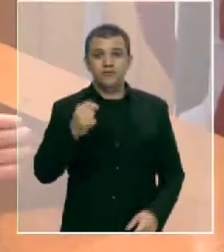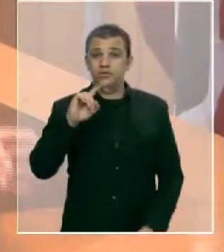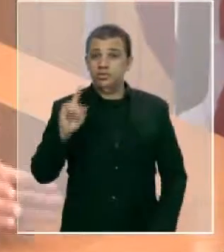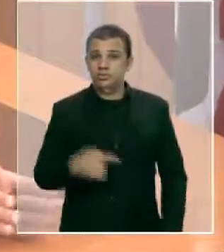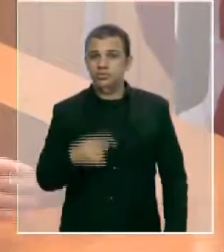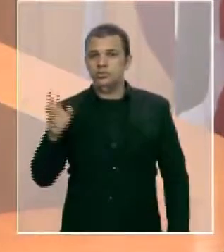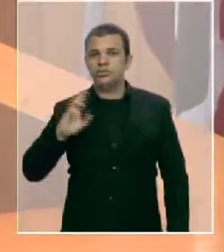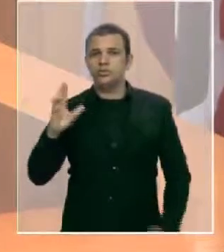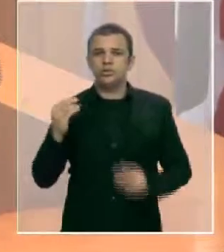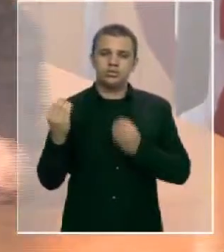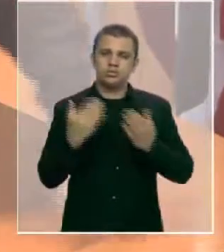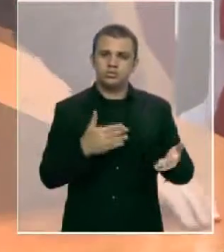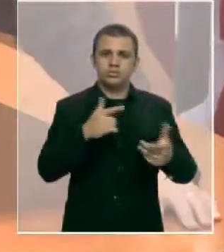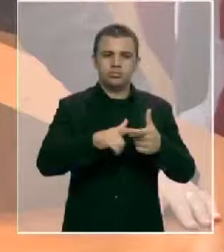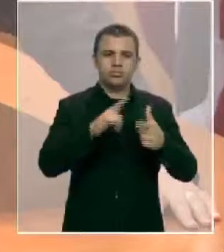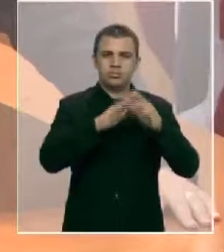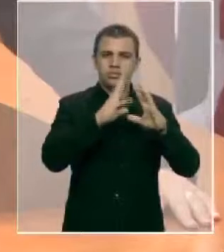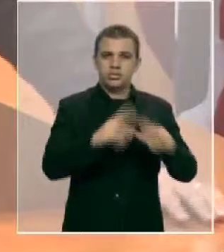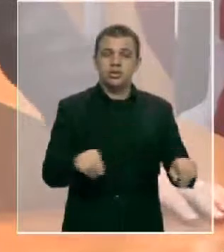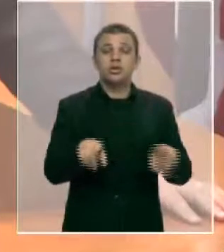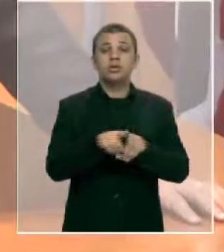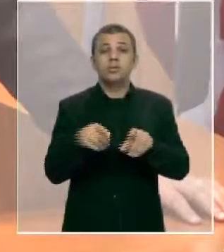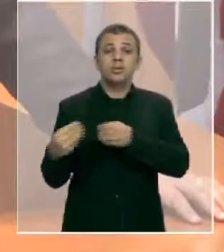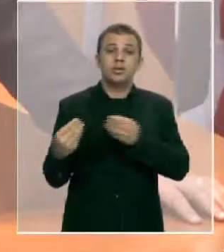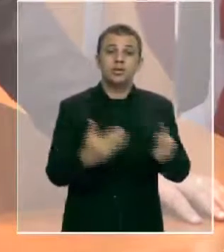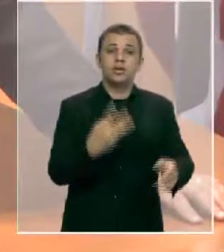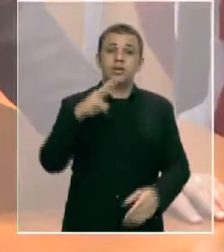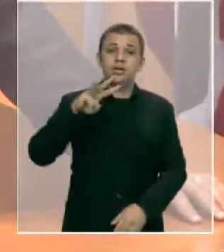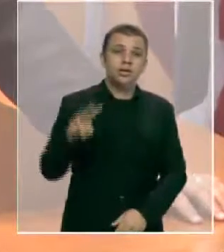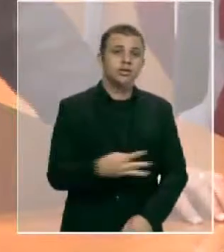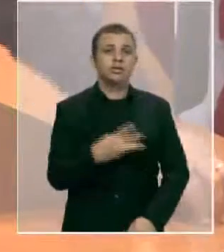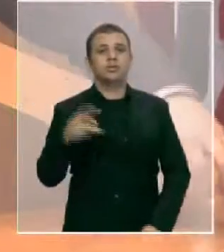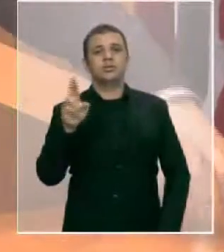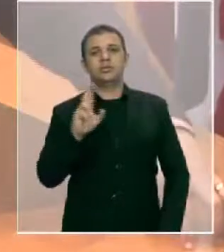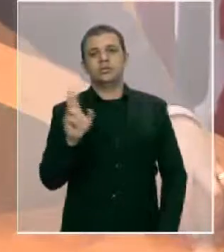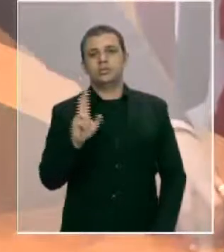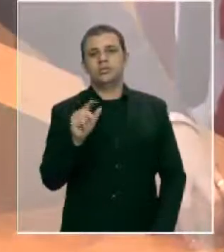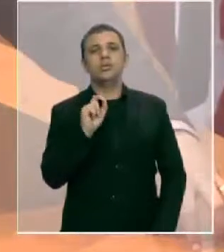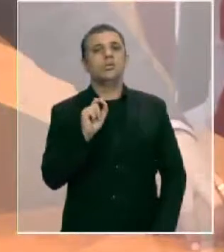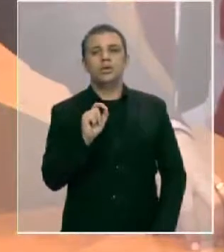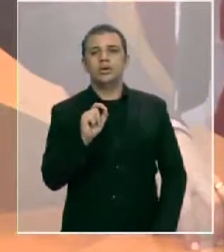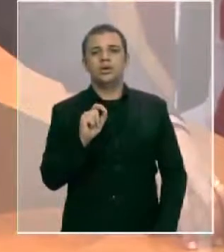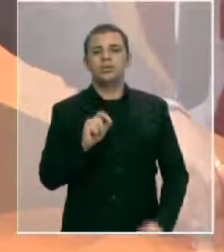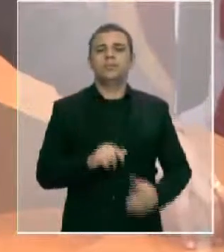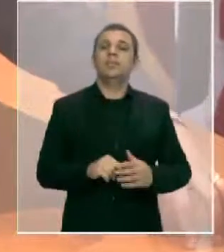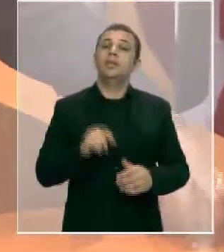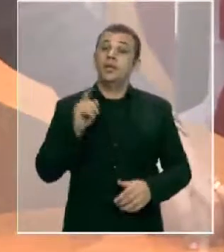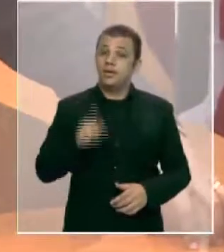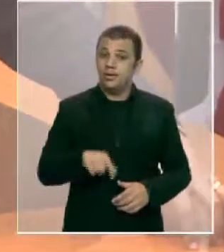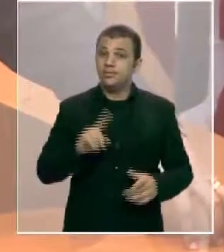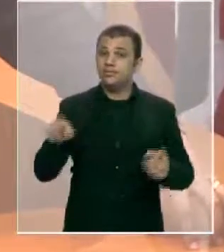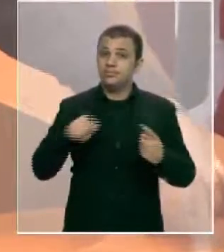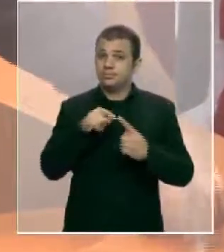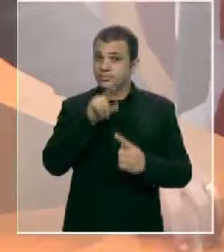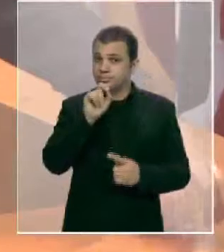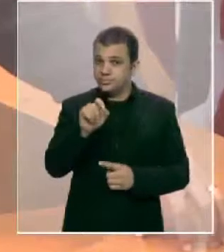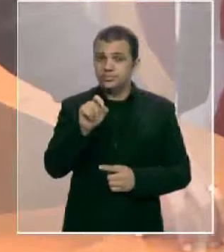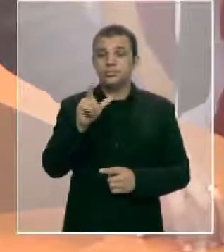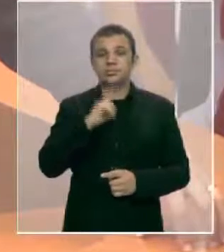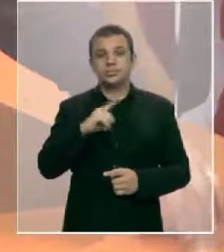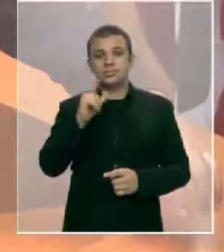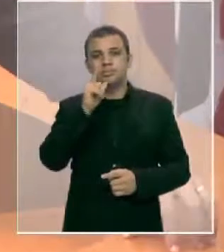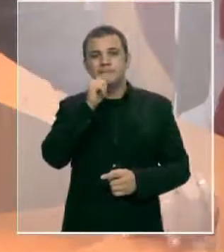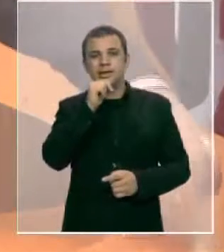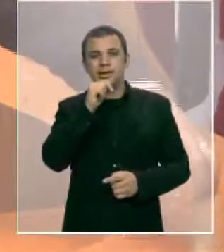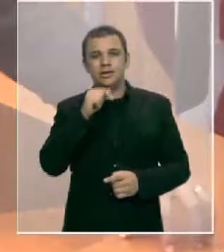e ainda garantiu 3 milhões para o sistema, para a implantação de rede de esgoto no bairro